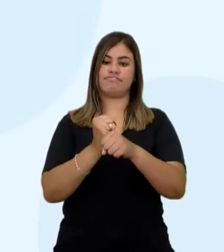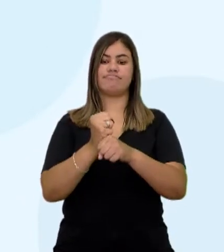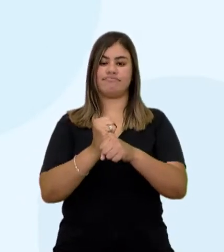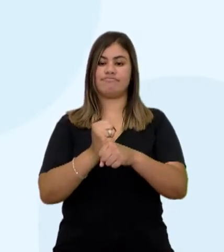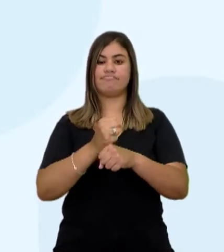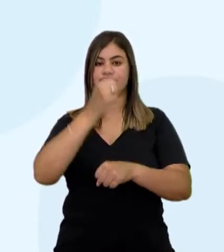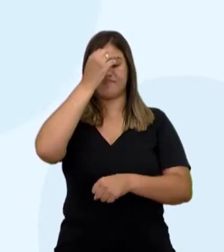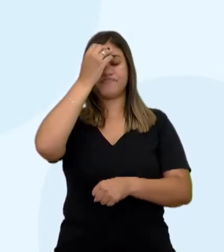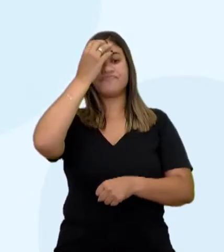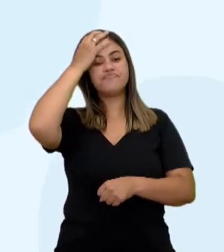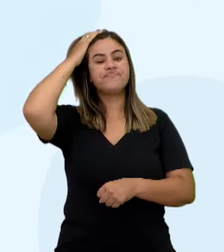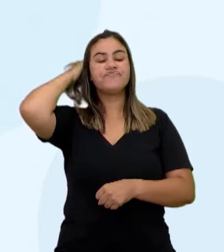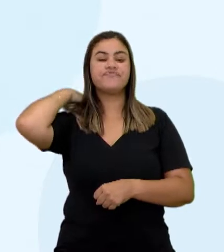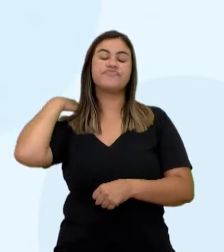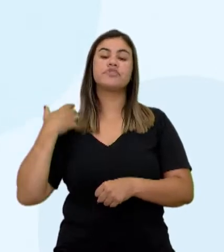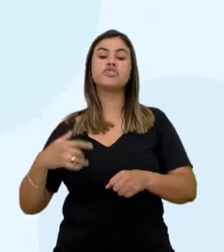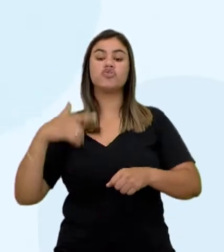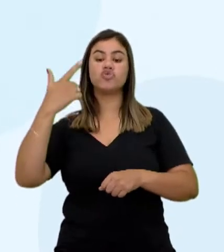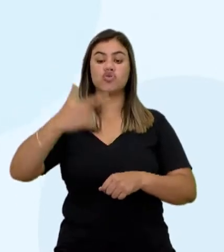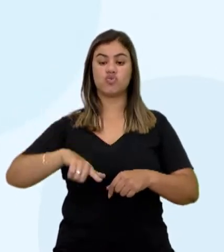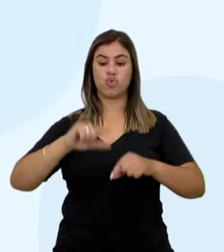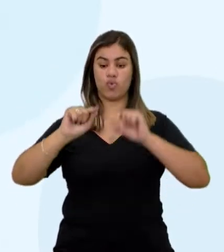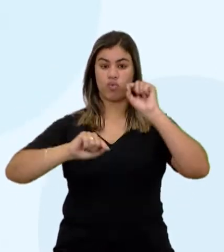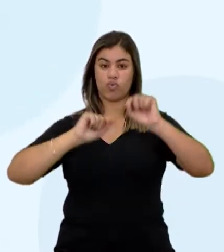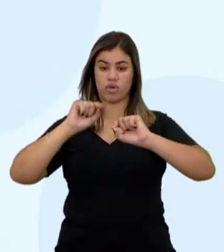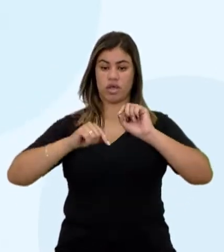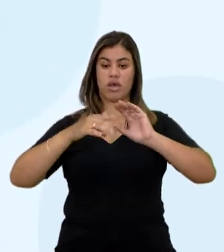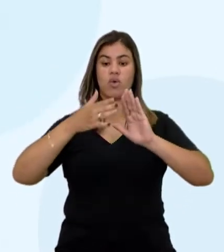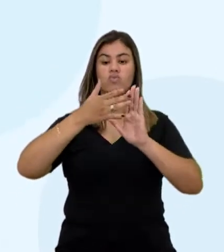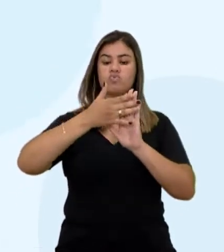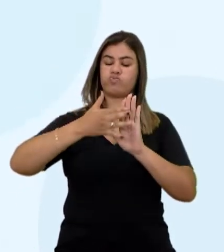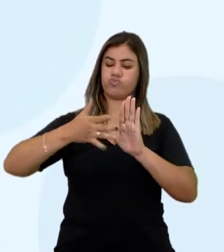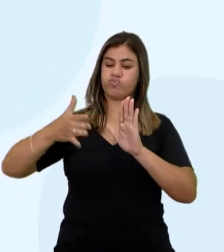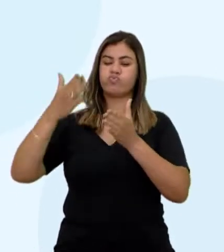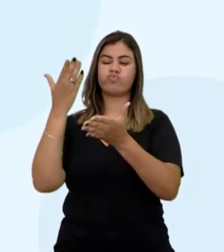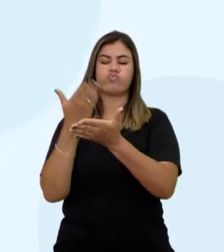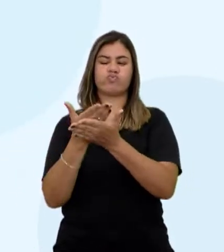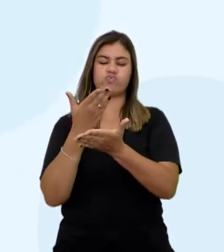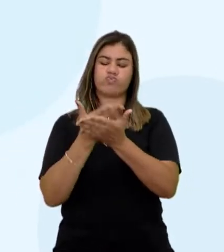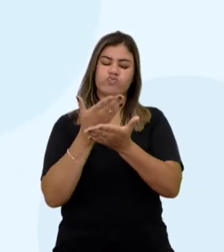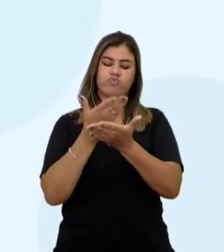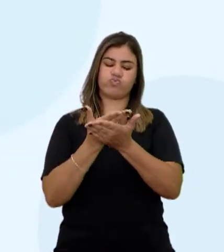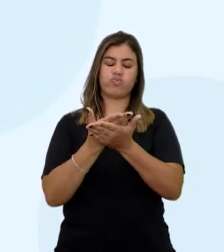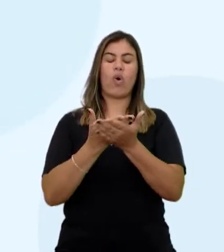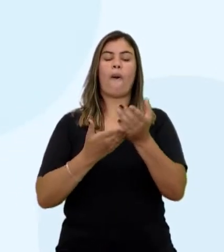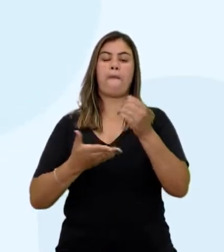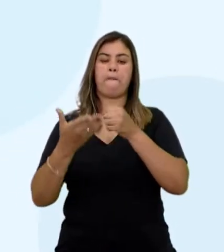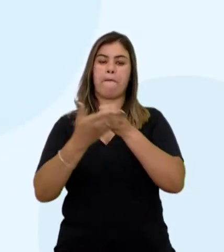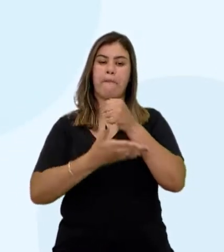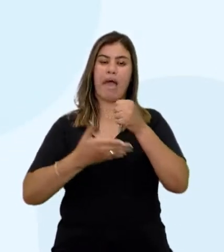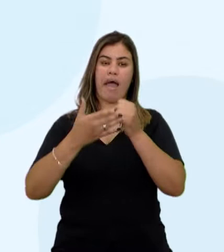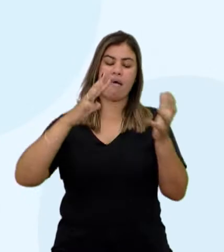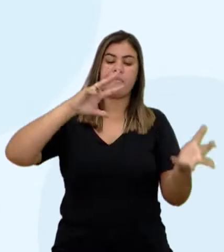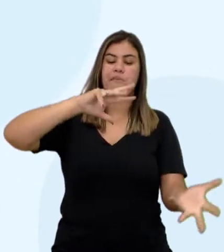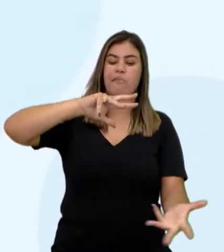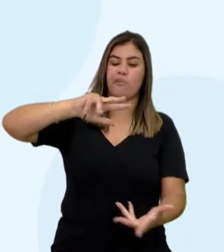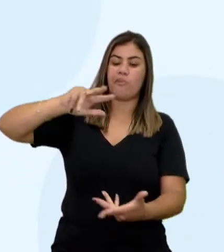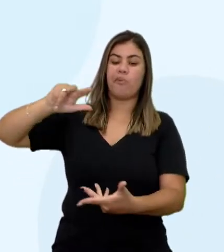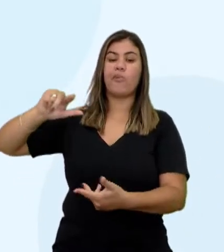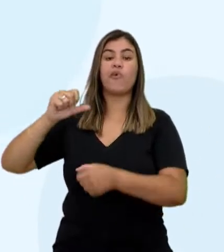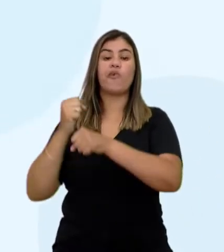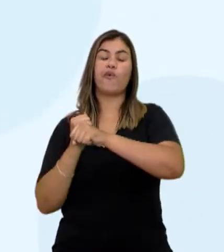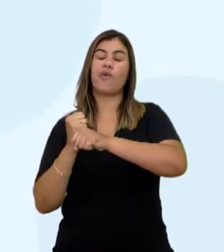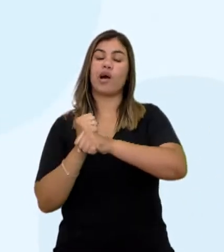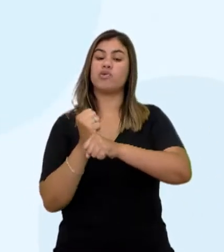o Eofanerozoico, que aí começa aí o estudo, né, da estrutura geológica do planeta e os